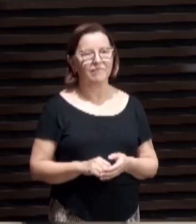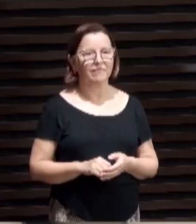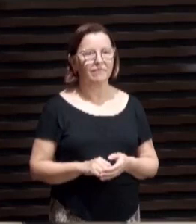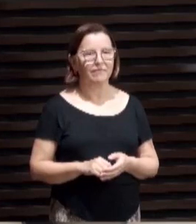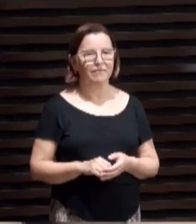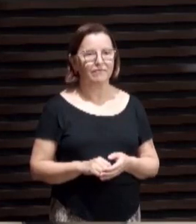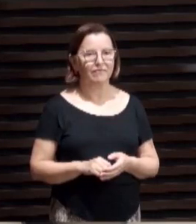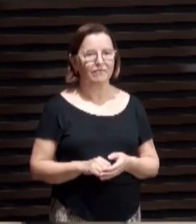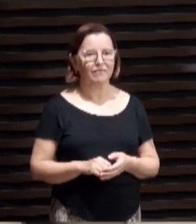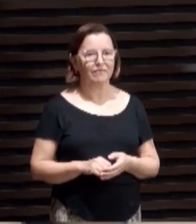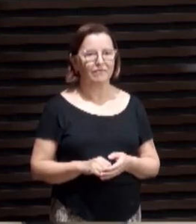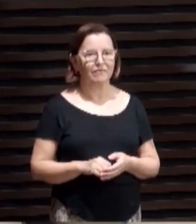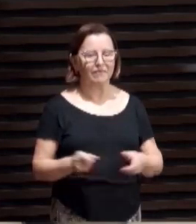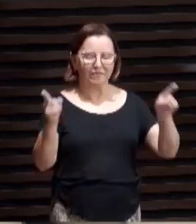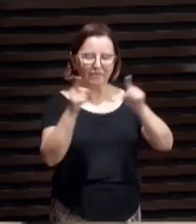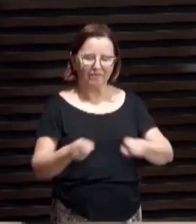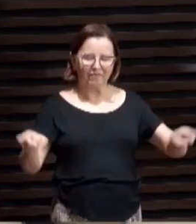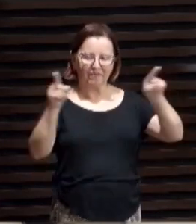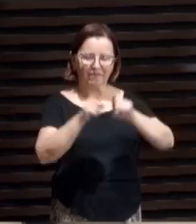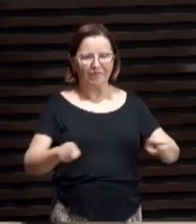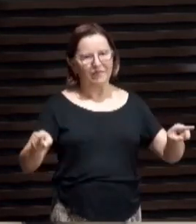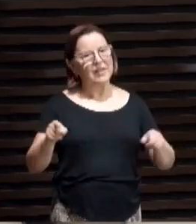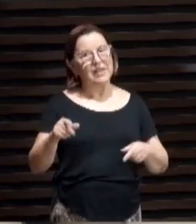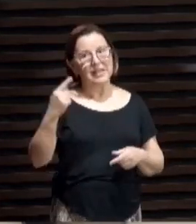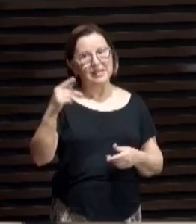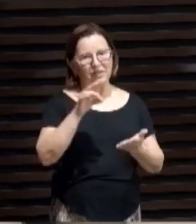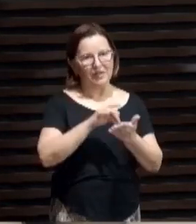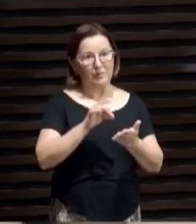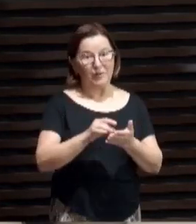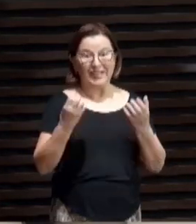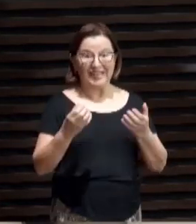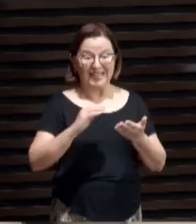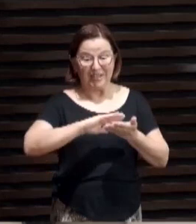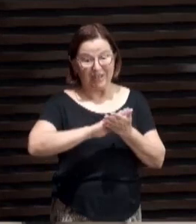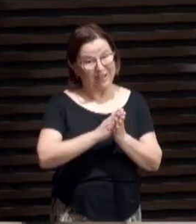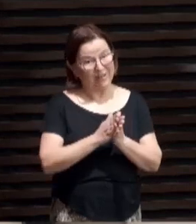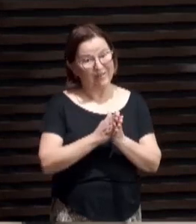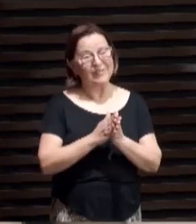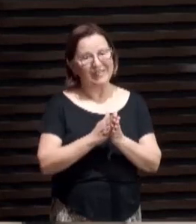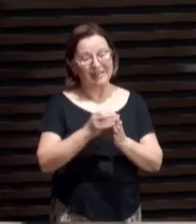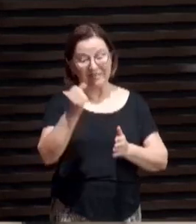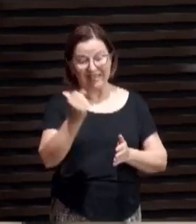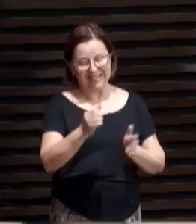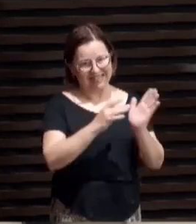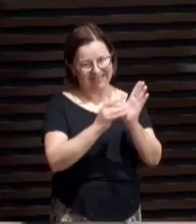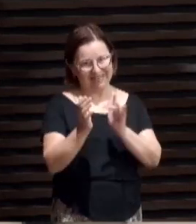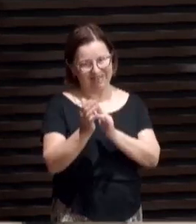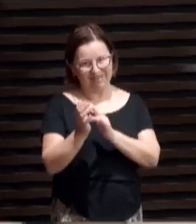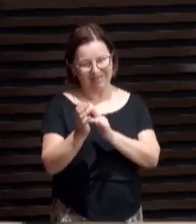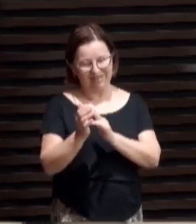Repetidas vezes, seus inimigos tentaram sua destruição. E agora,